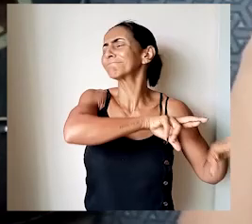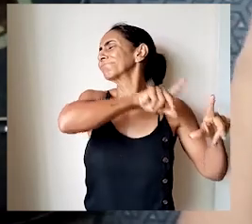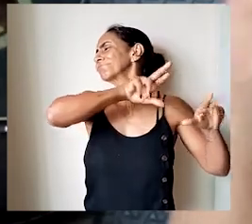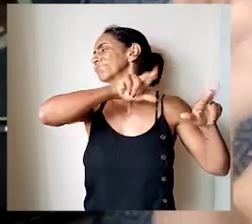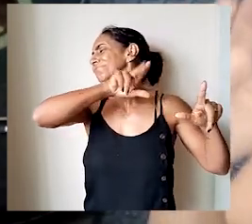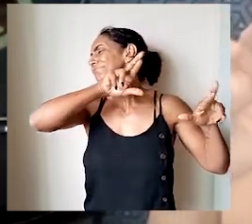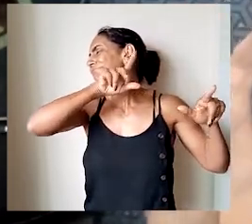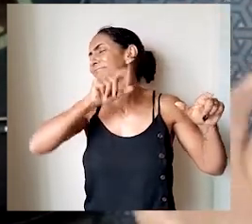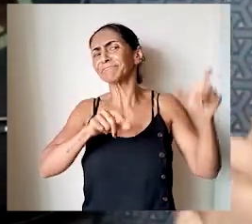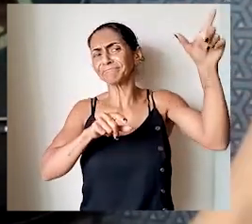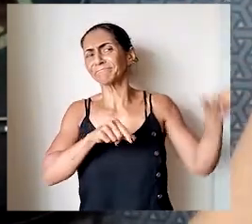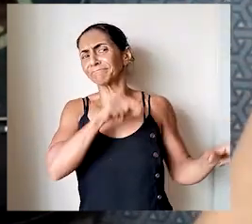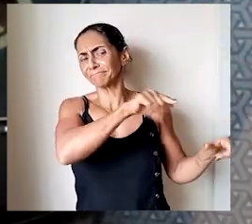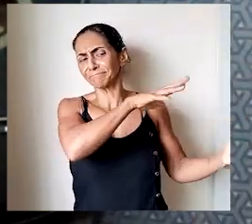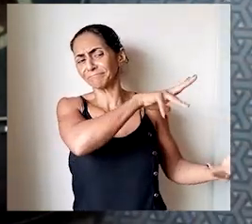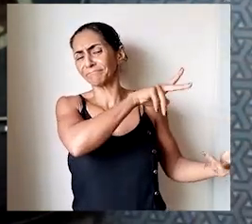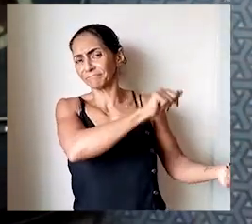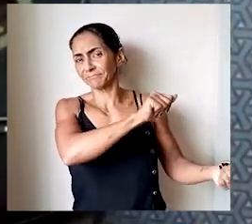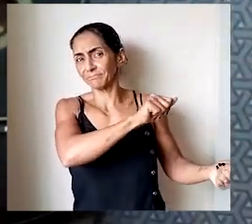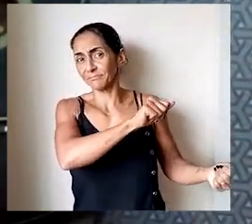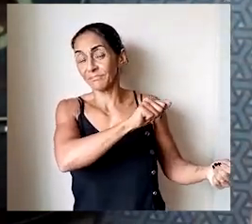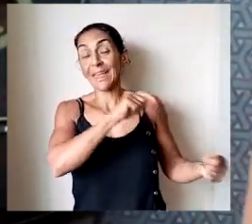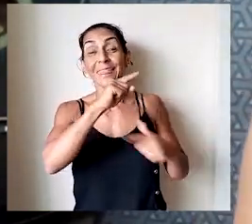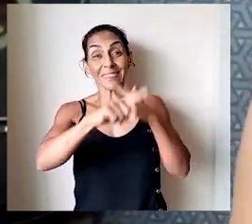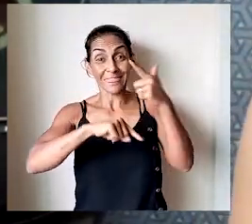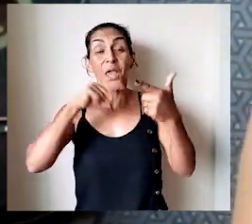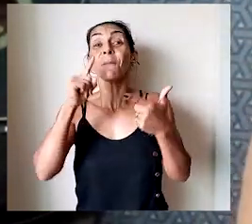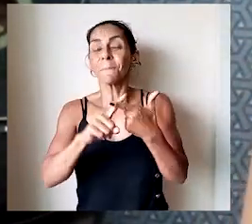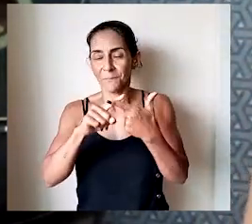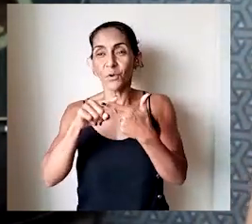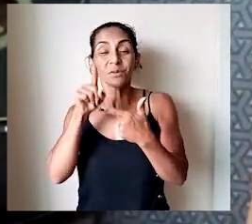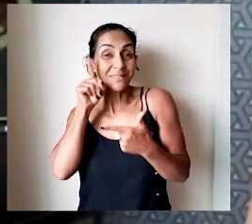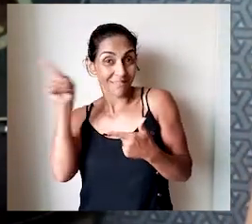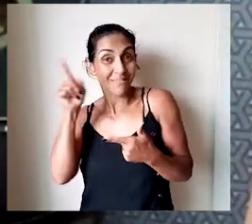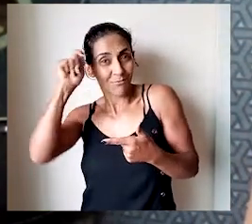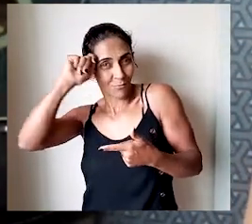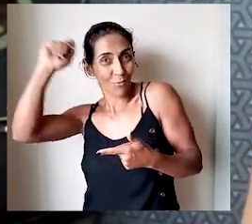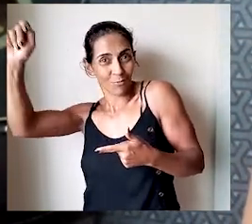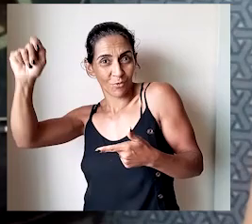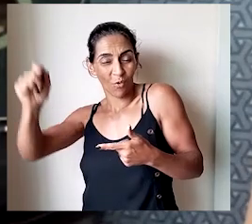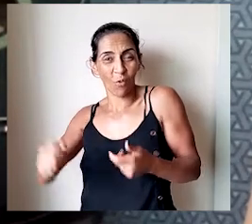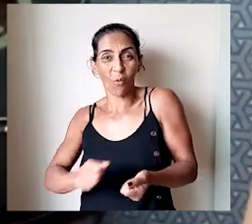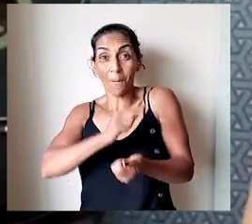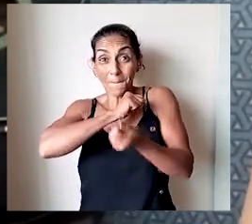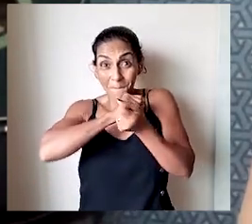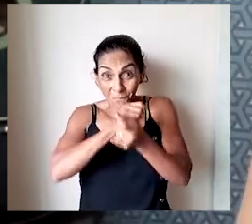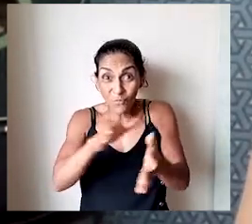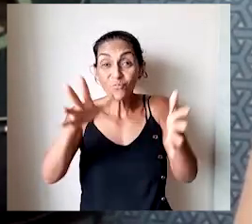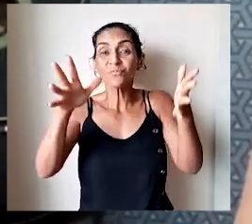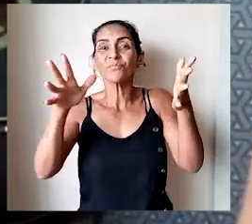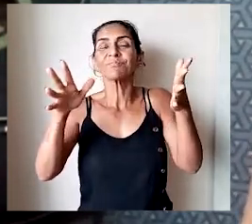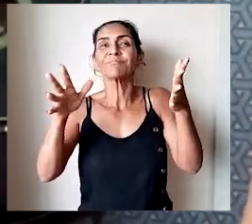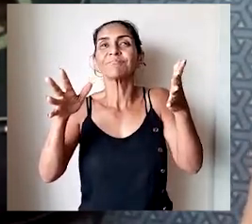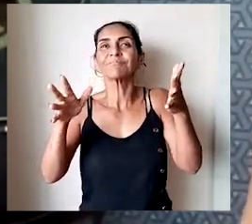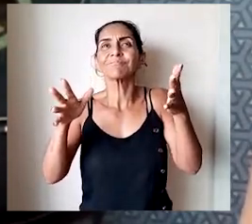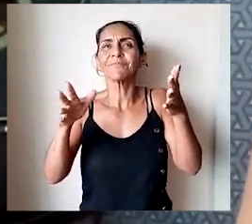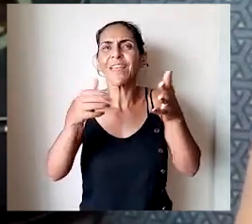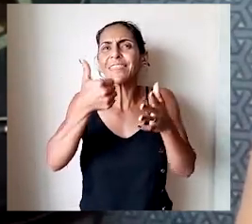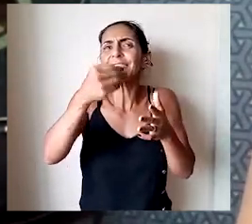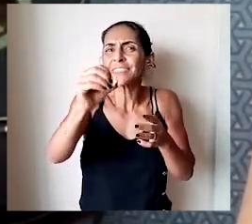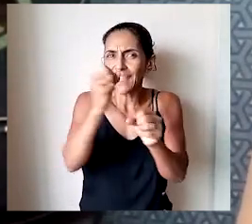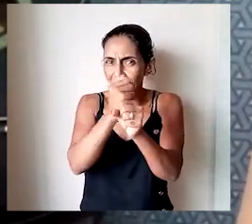de coisa bizarra, muito legal. Depois da publicação do livro, o autor fala assim que uma